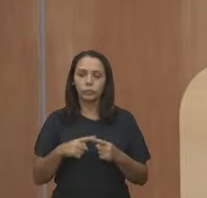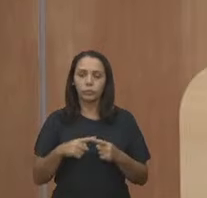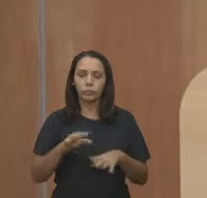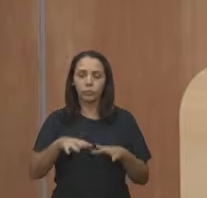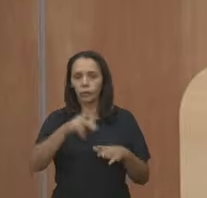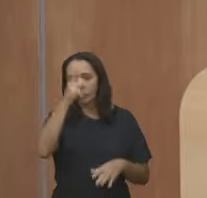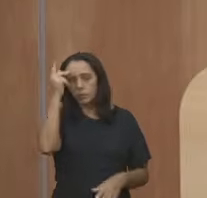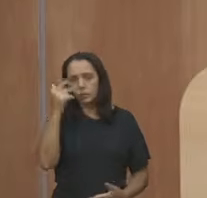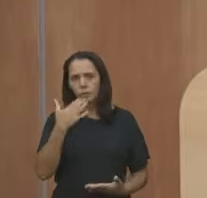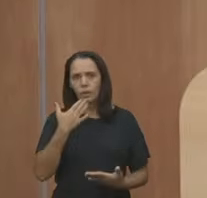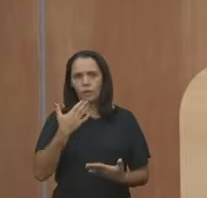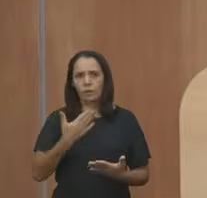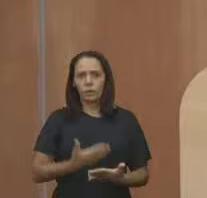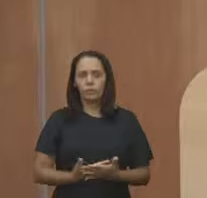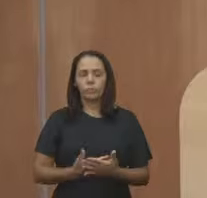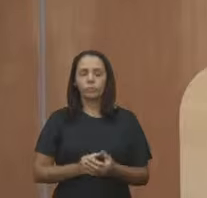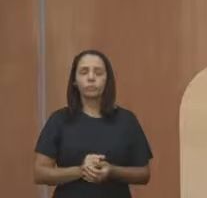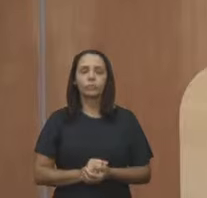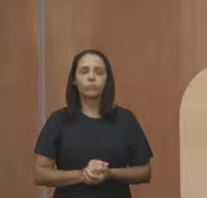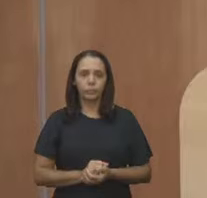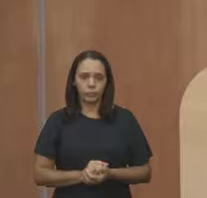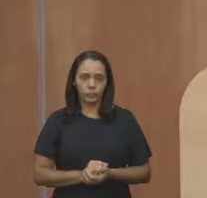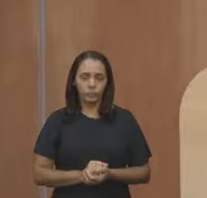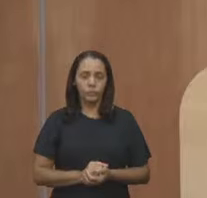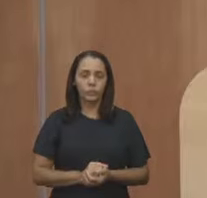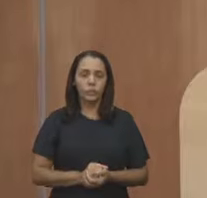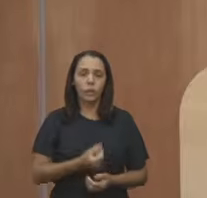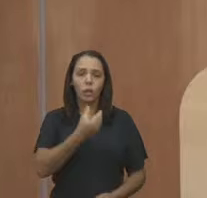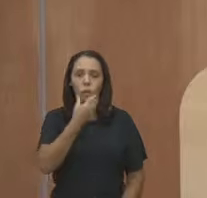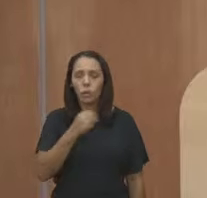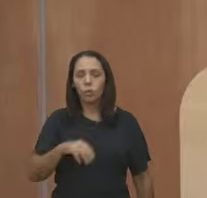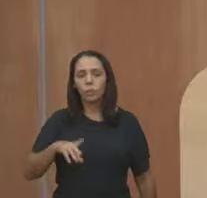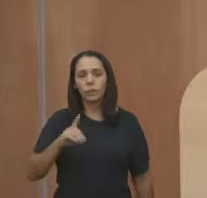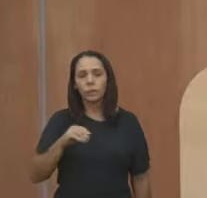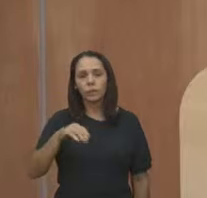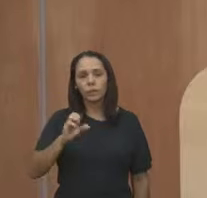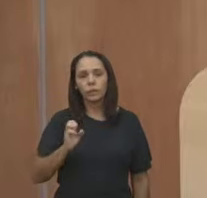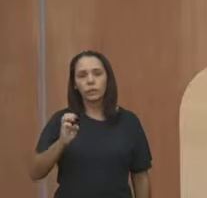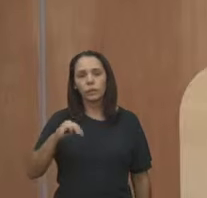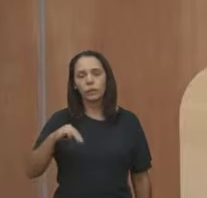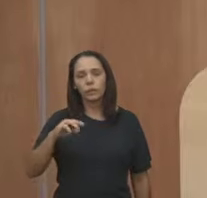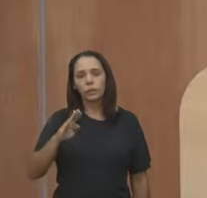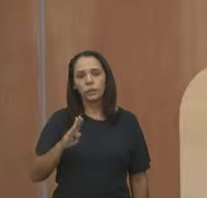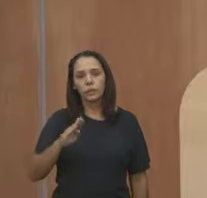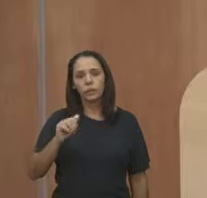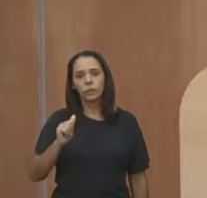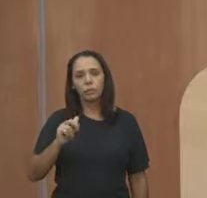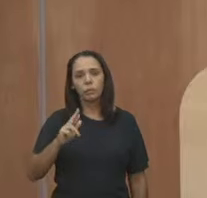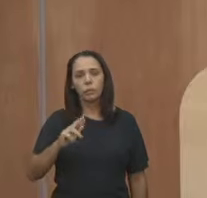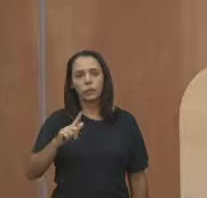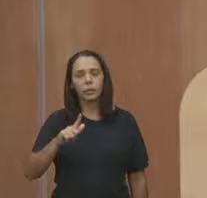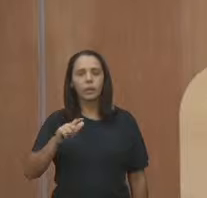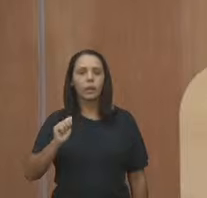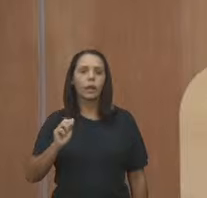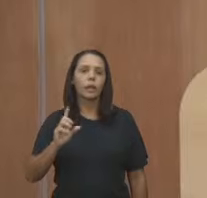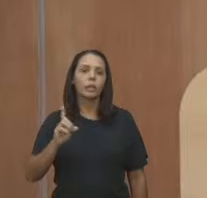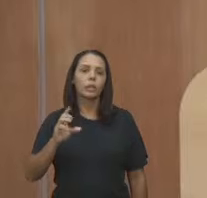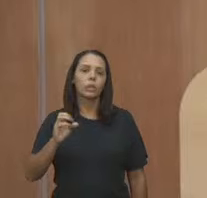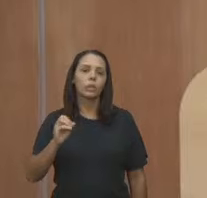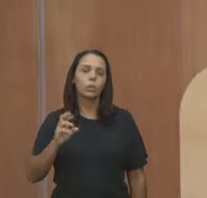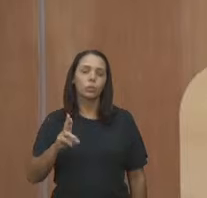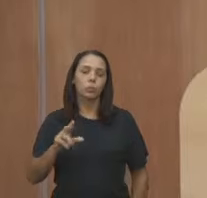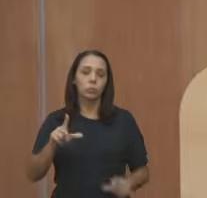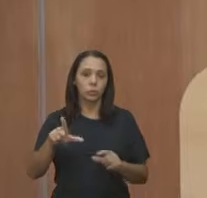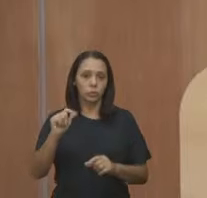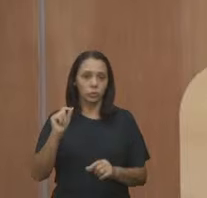mesmo. Recentemente, um desembargador do Tribunal de Justiça de Minas Gerais optou por